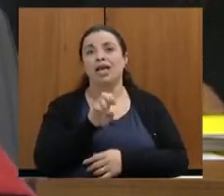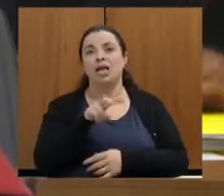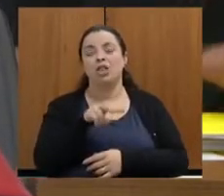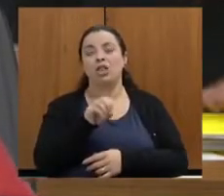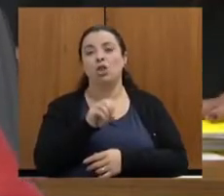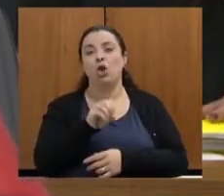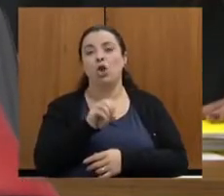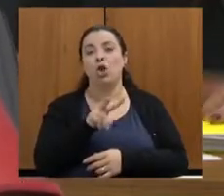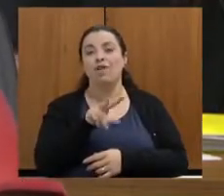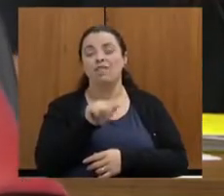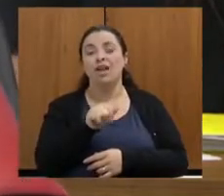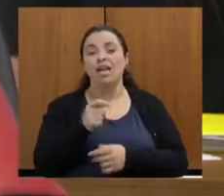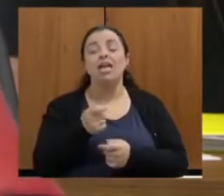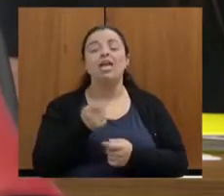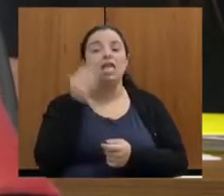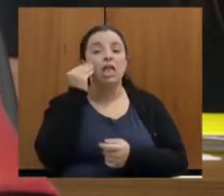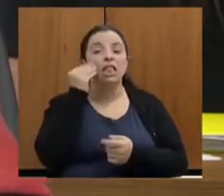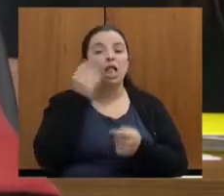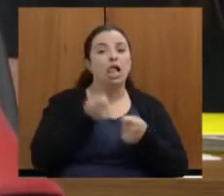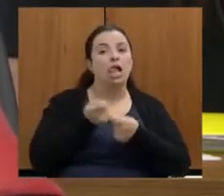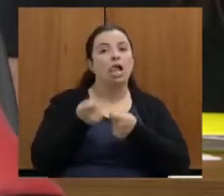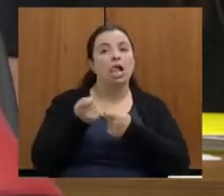deputada a